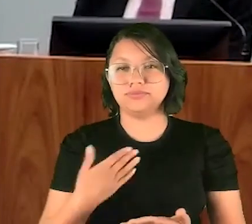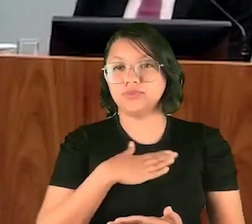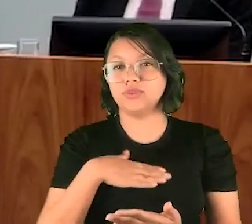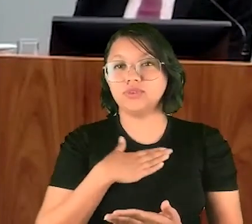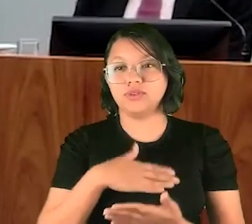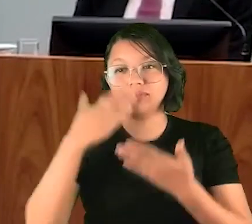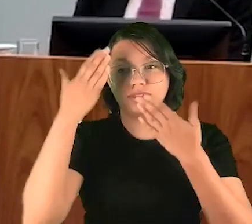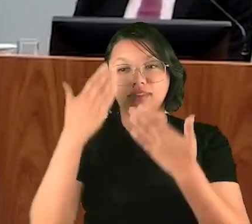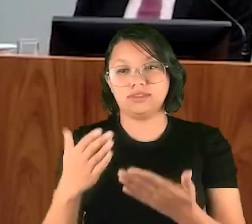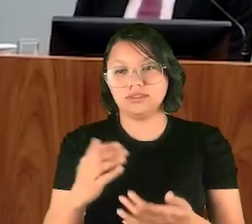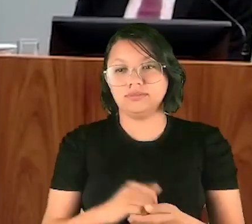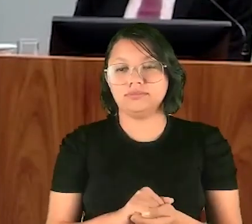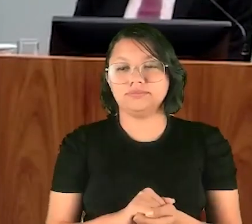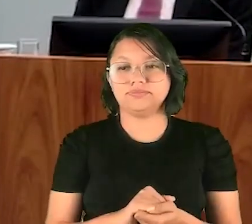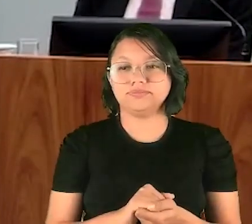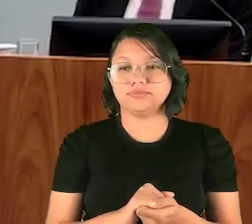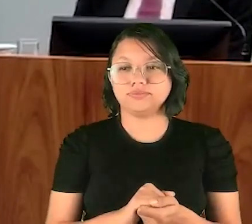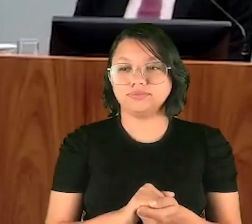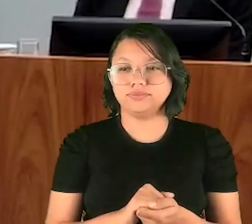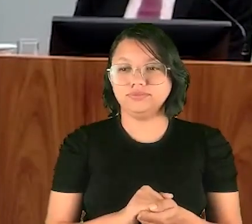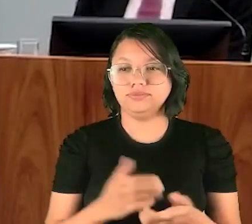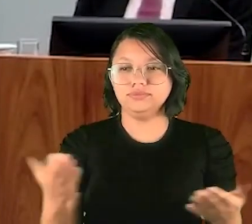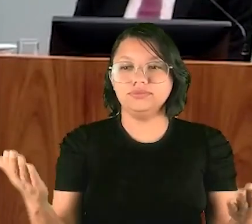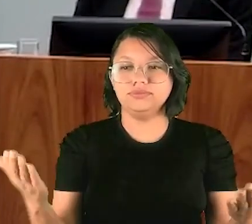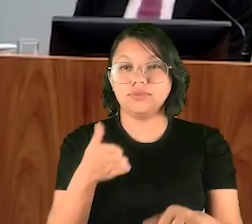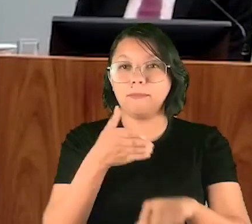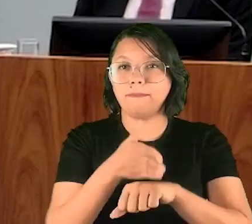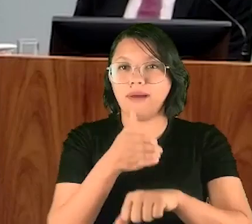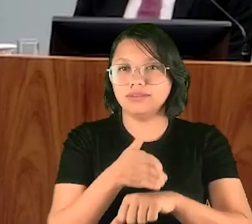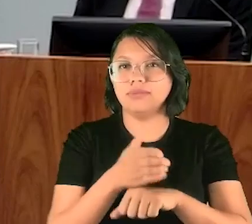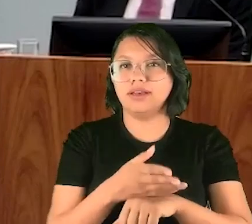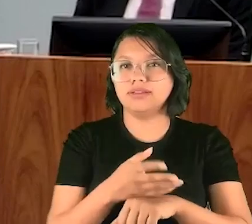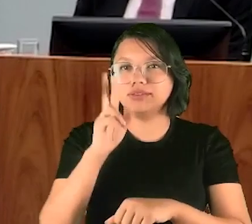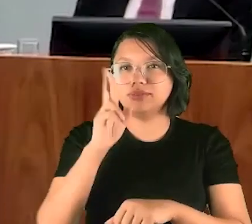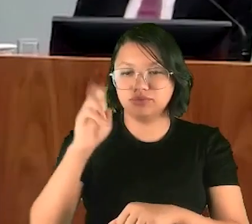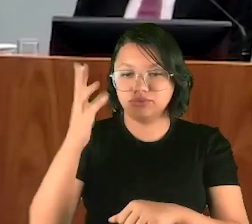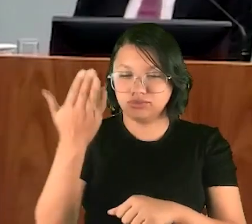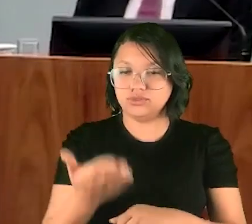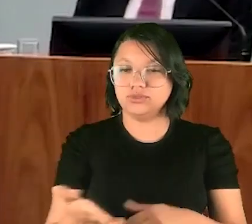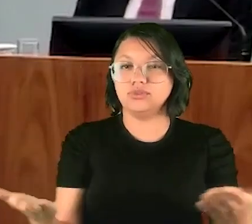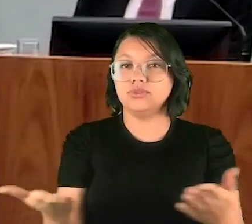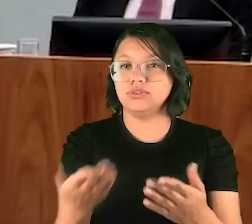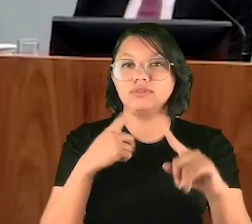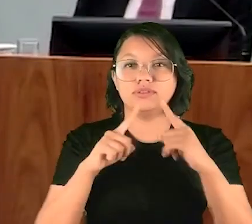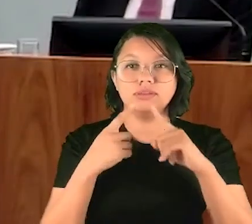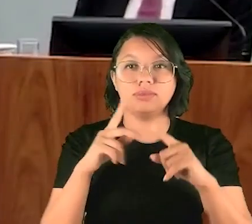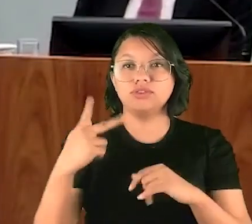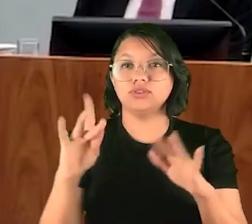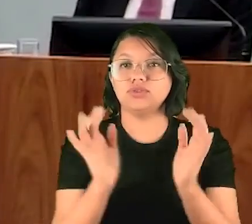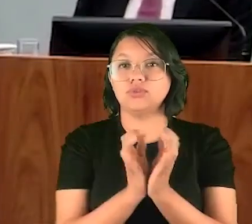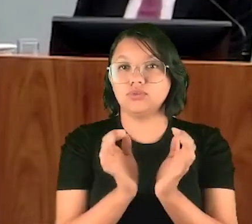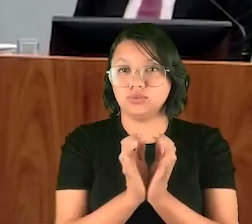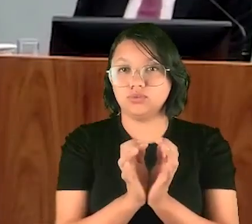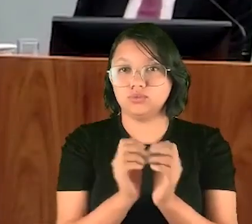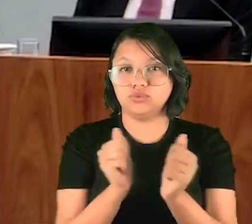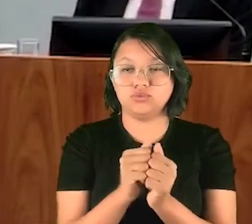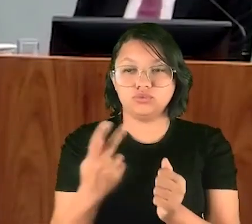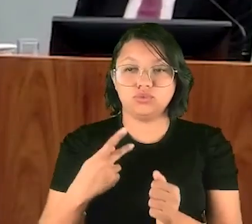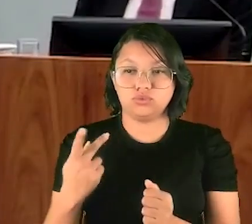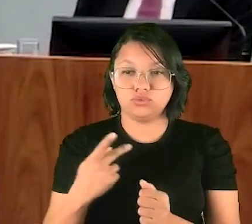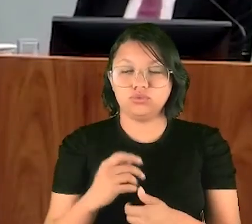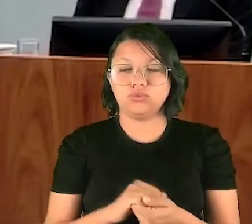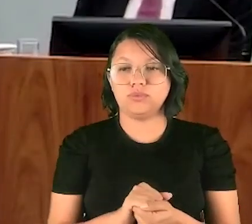bem-vindo. Temos o prazer e a honra de recebê-lo e gostaríamos de agradecer essa participação efetiva do senhor nesse